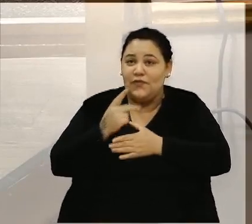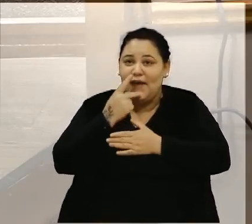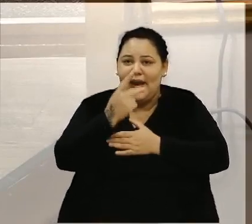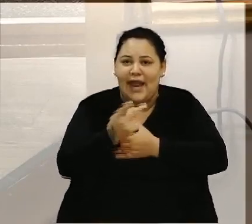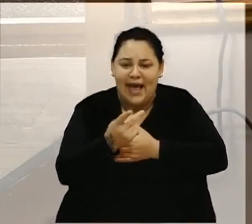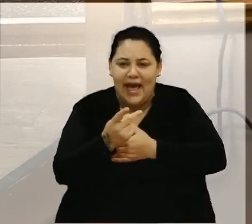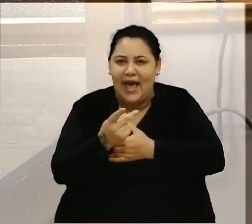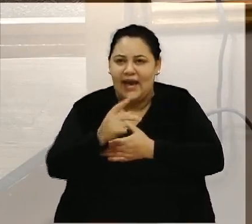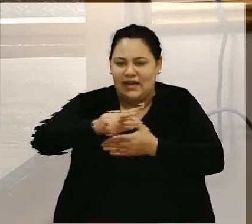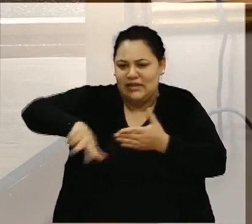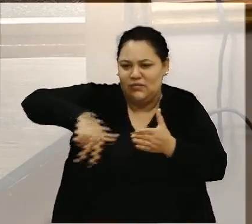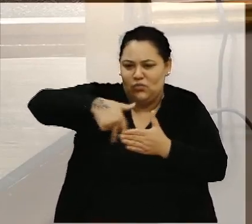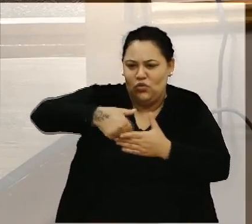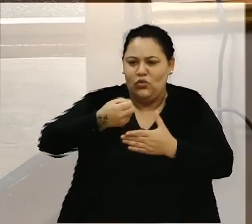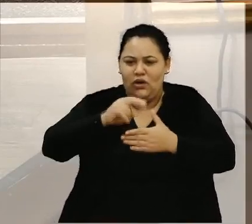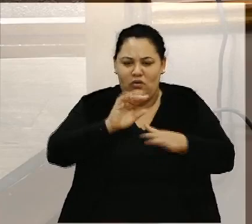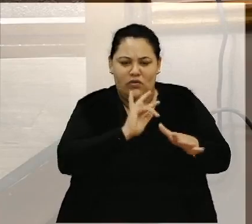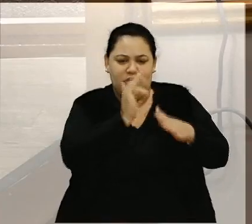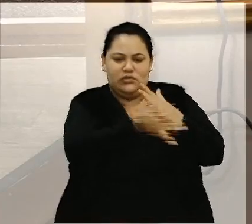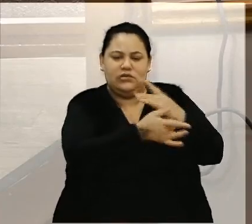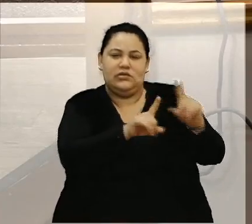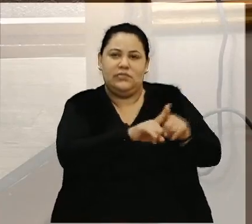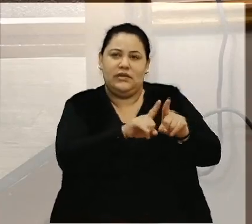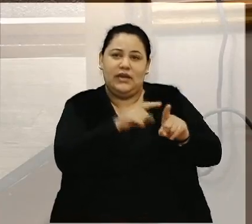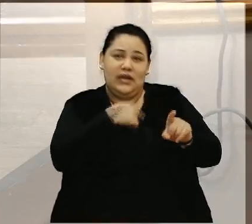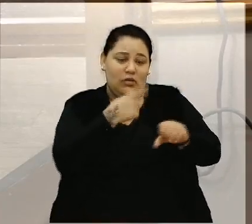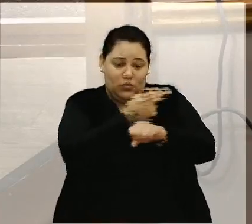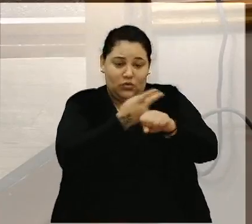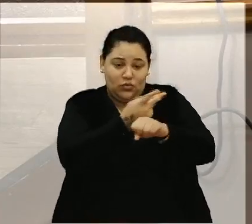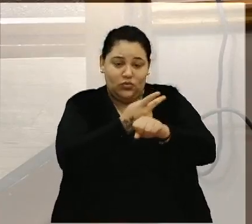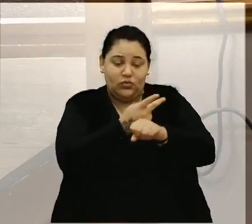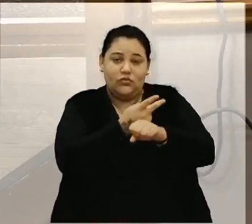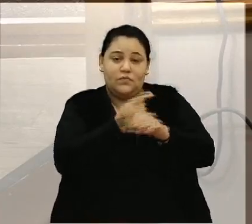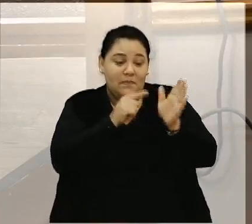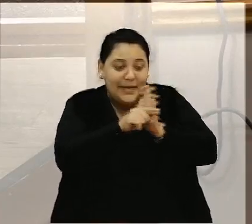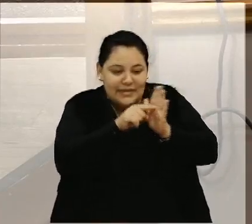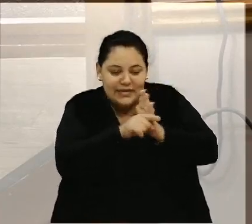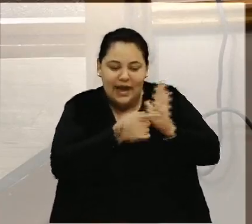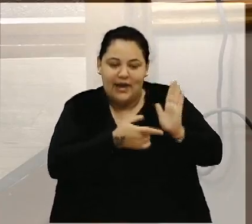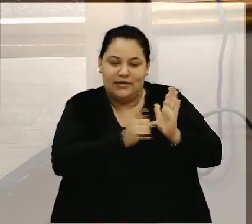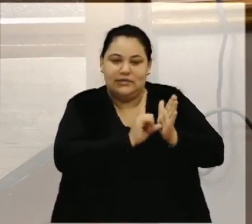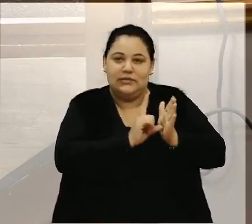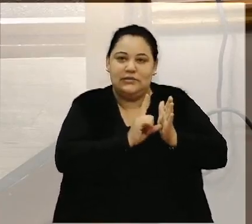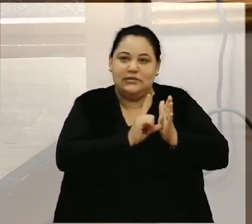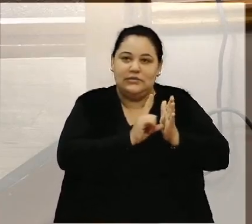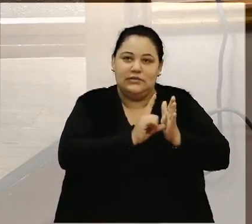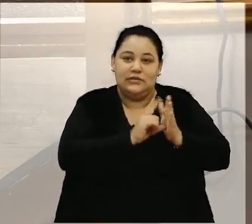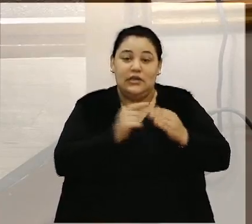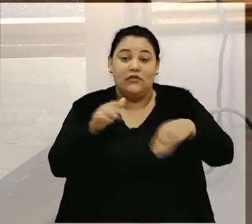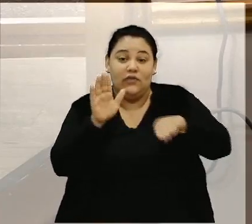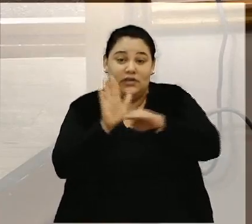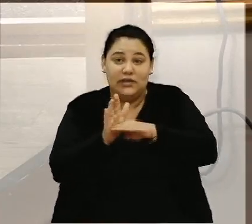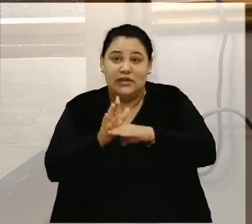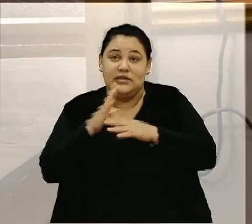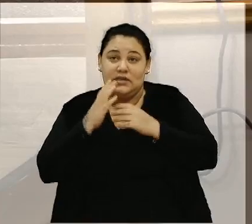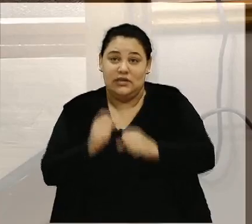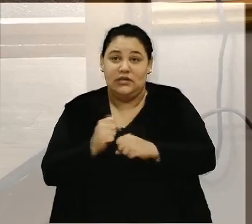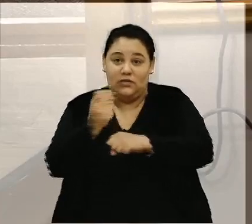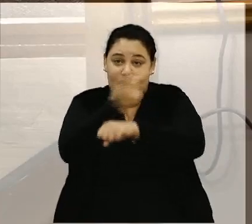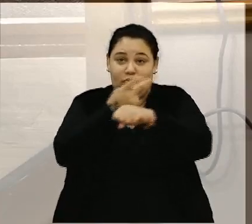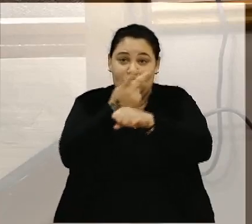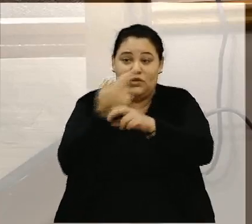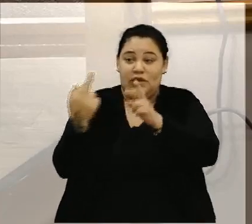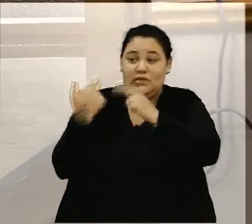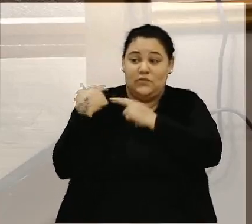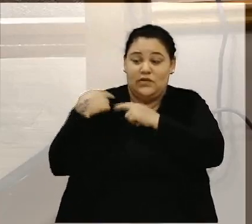seja na tribuna, seja nas redes sociais, eu procuro investigar. Então, eu vou até a secretaria, eu procuro o responsável, eu converso com